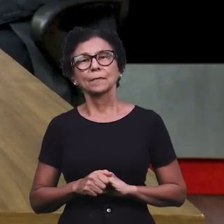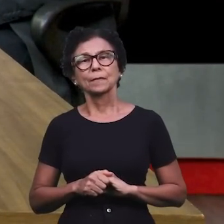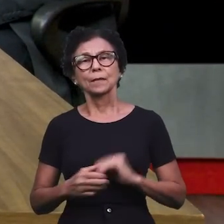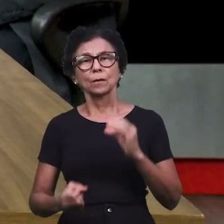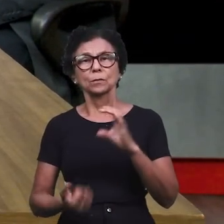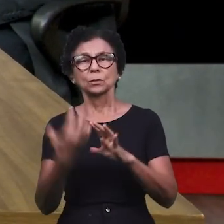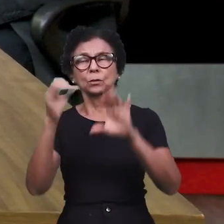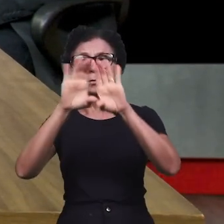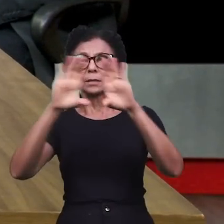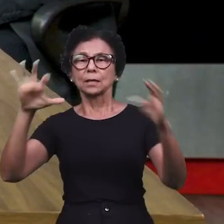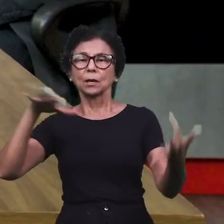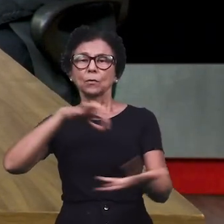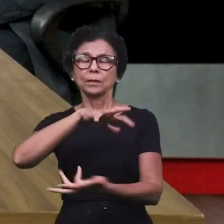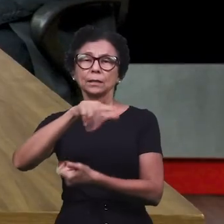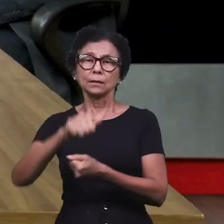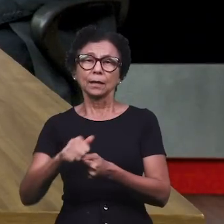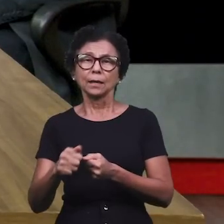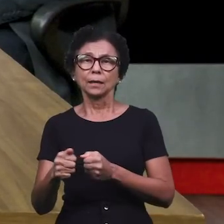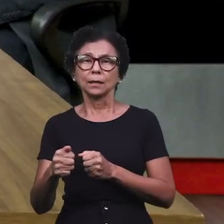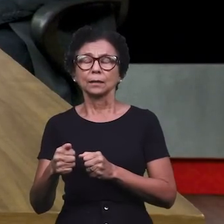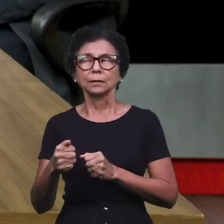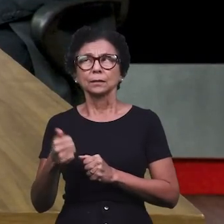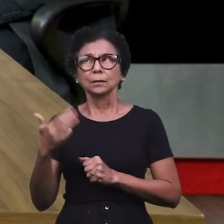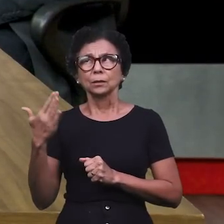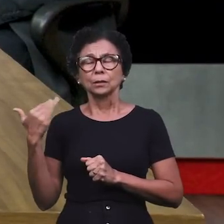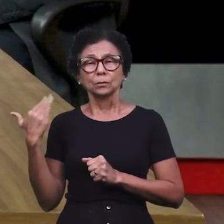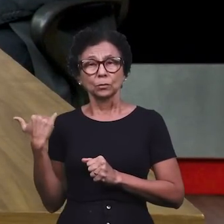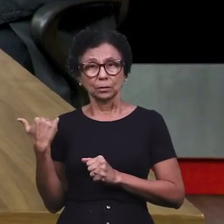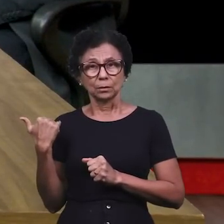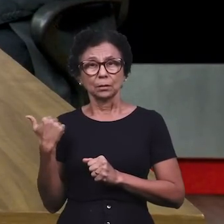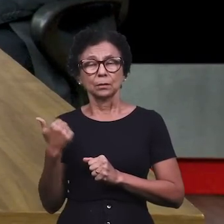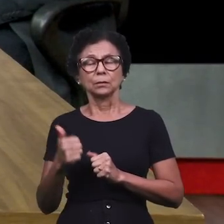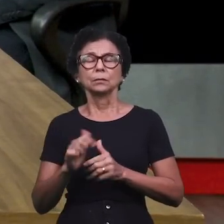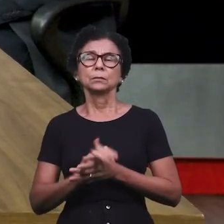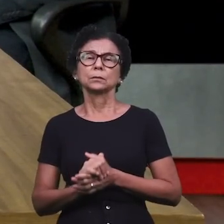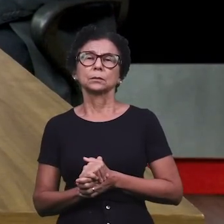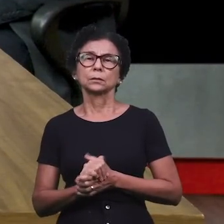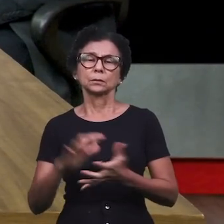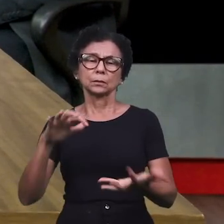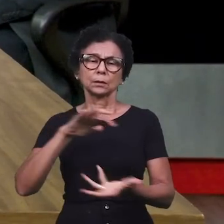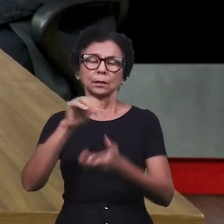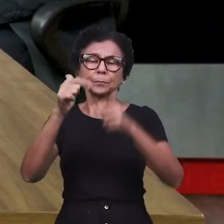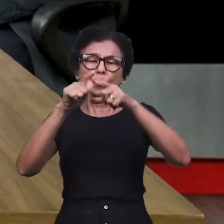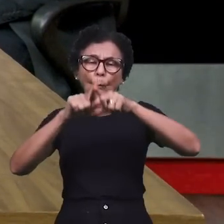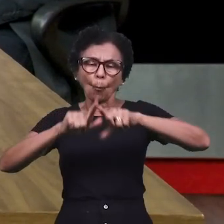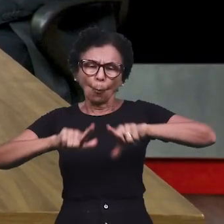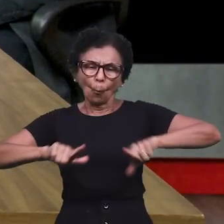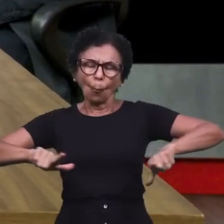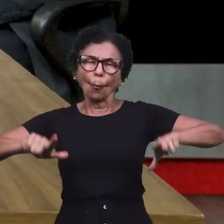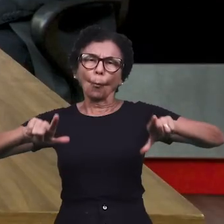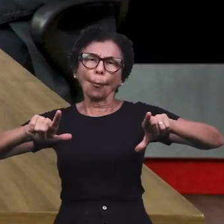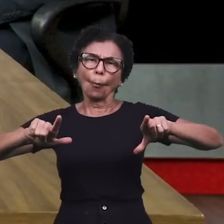terra era sem forma e vazia. Só que tudo veio do nada, do